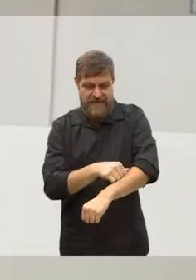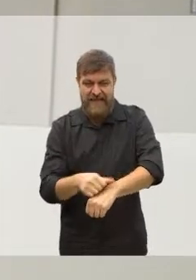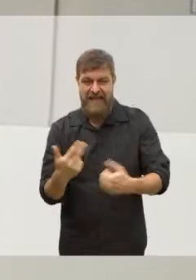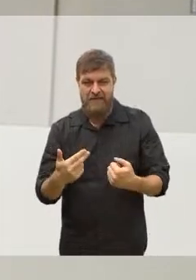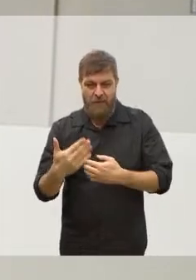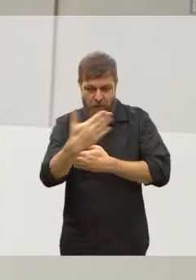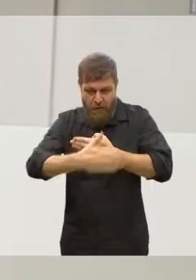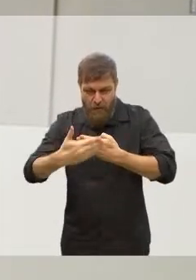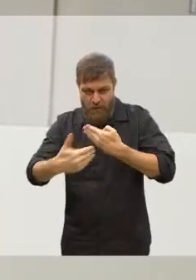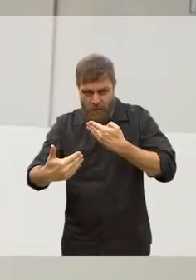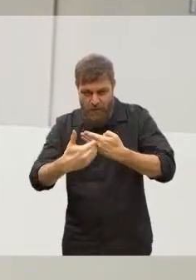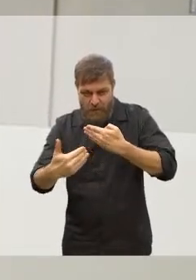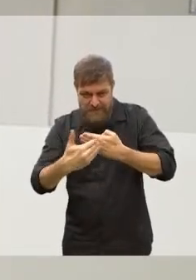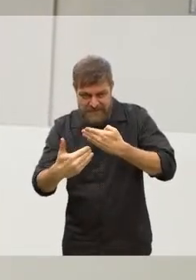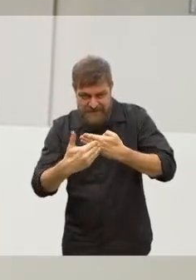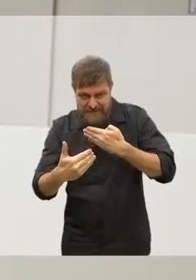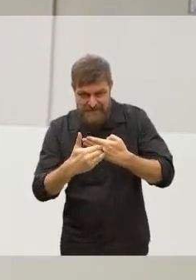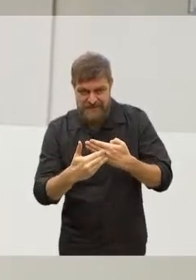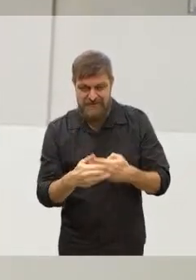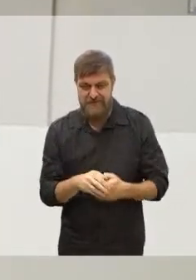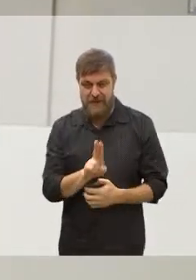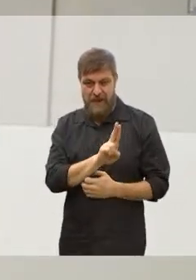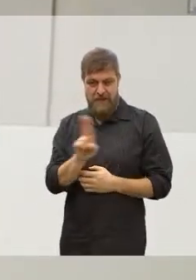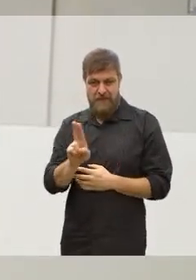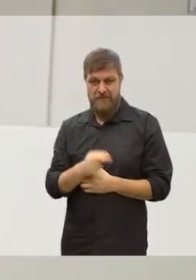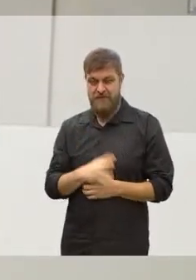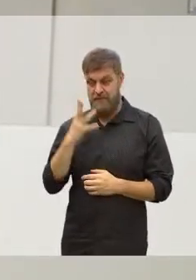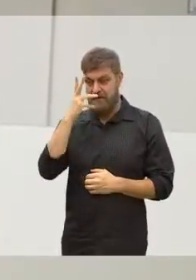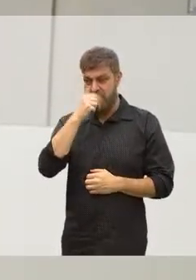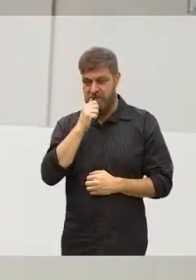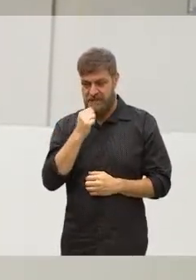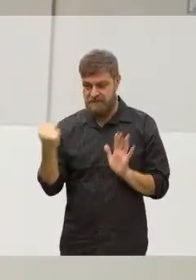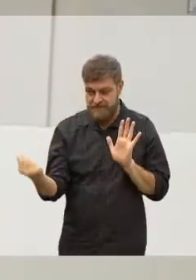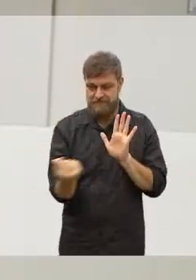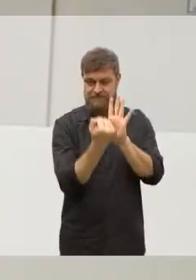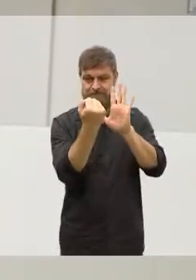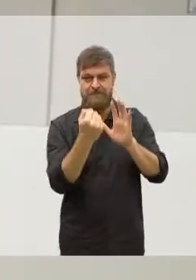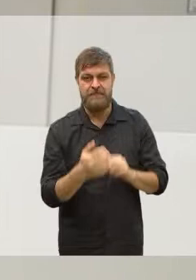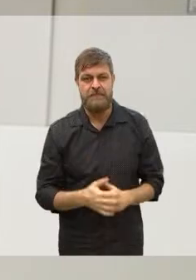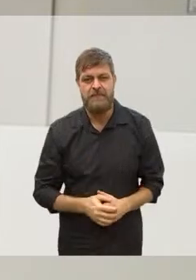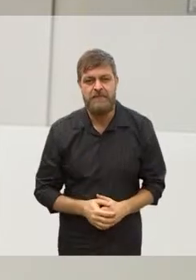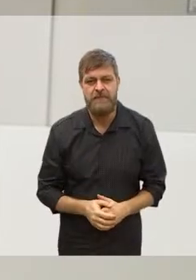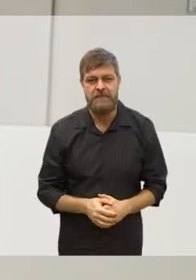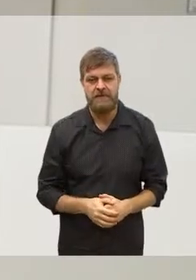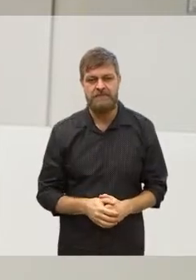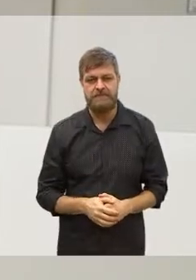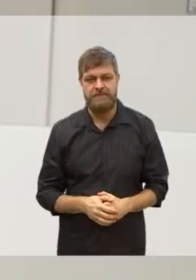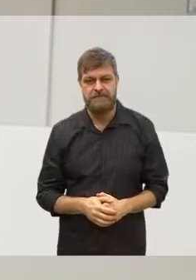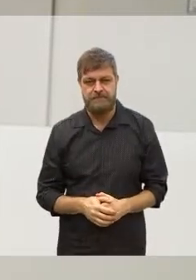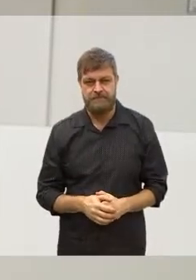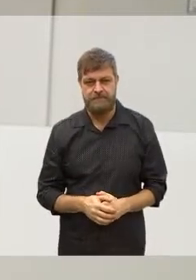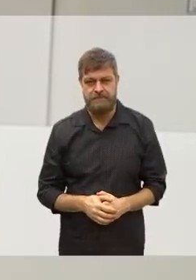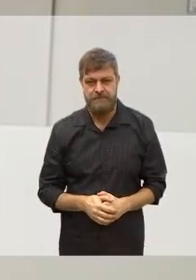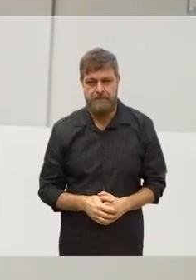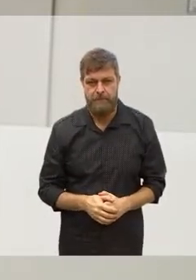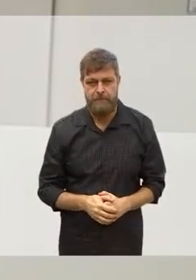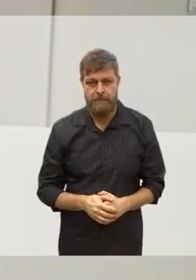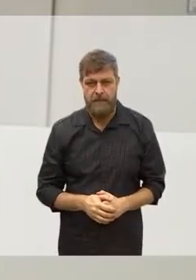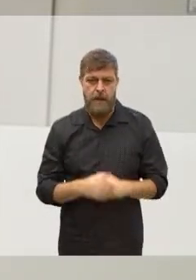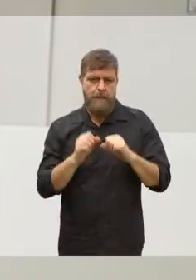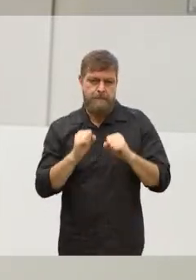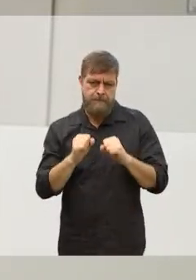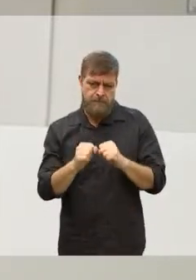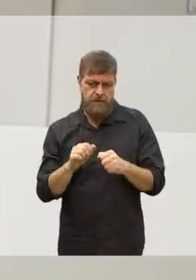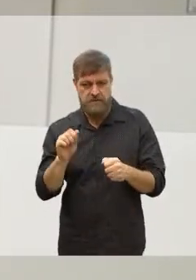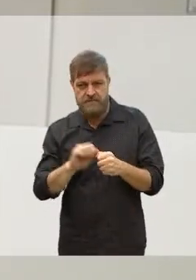digital, né? Ficou um nome assim, bonitinho, para marcar mesmo essa proteção. Tá? E pode